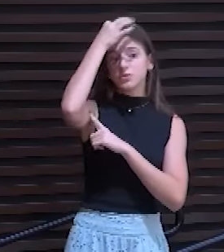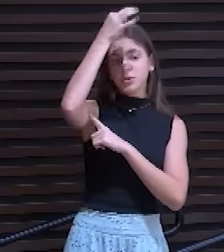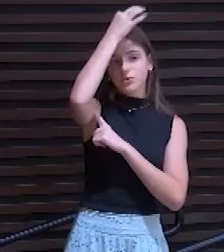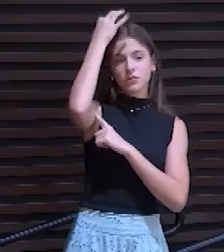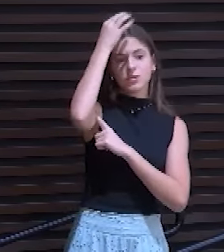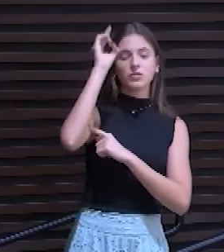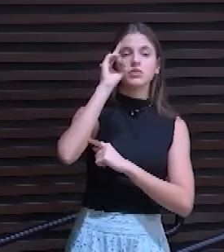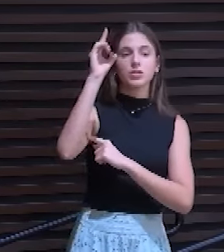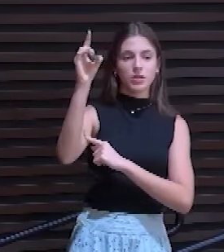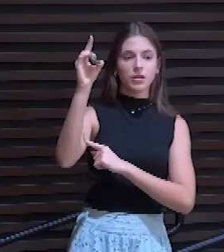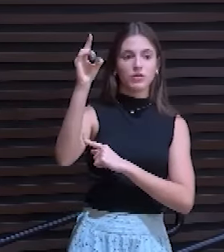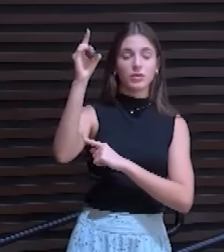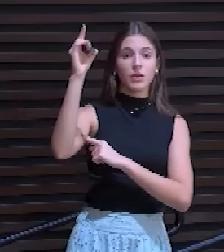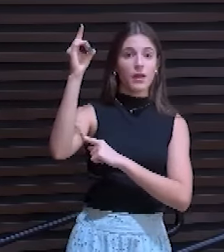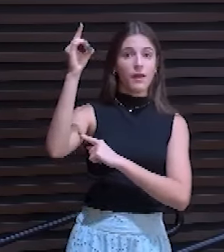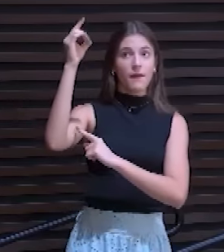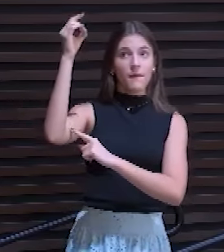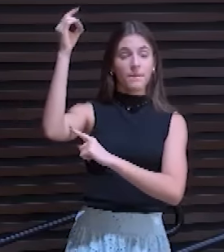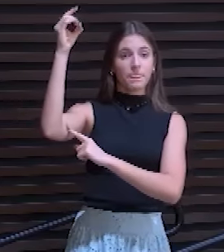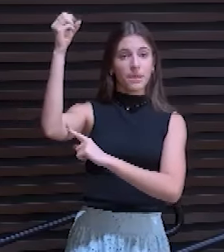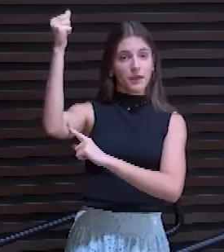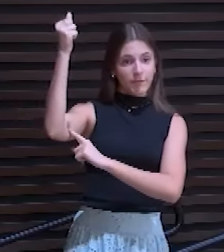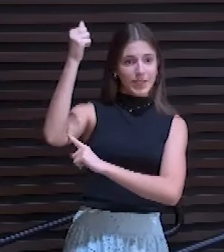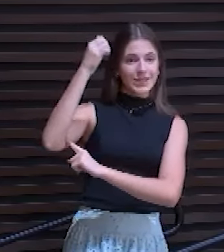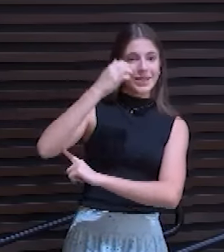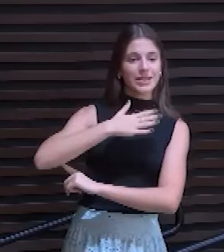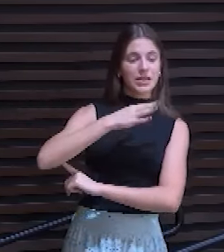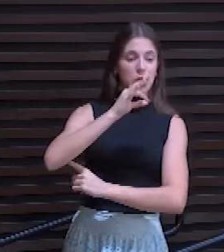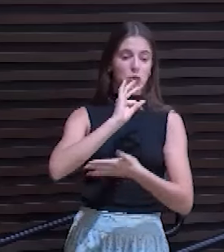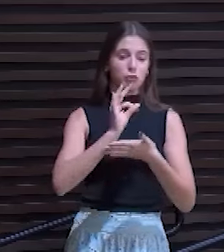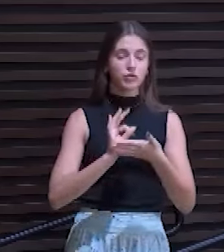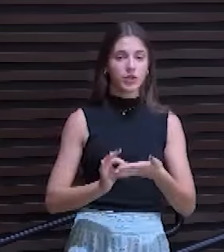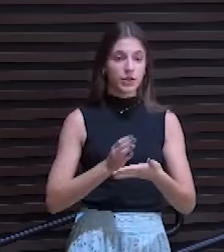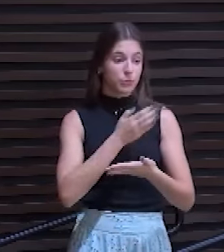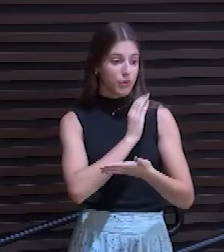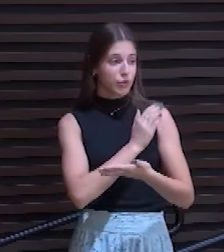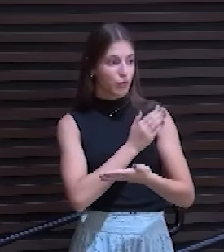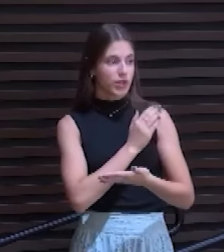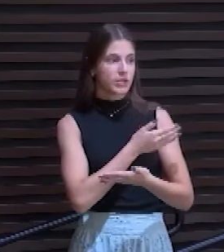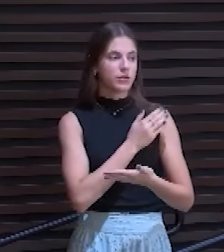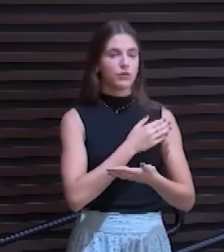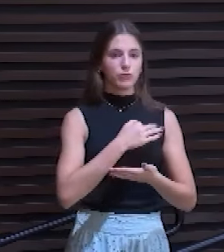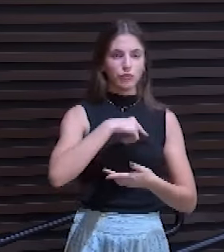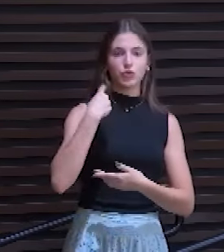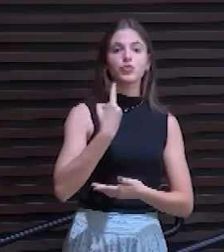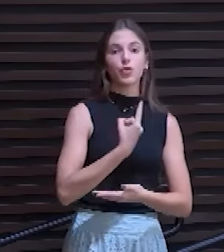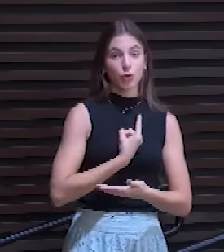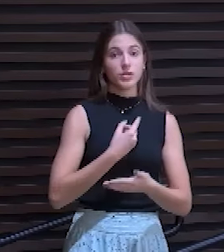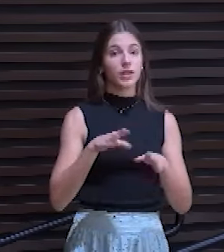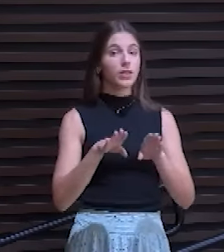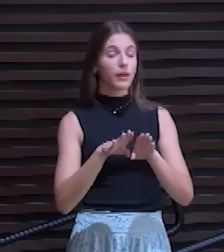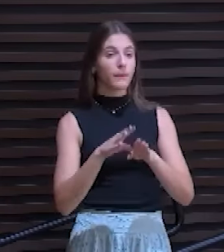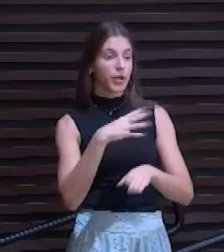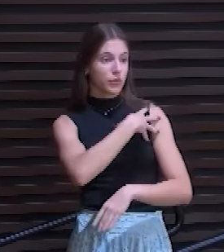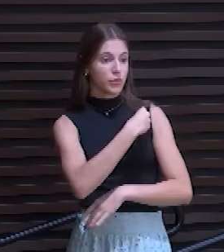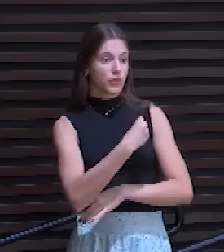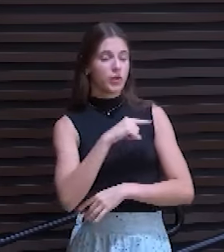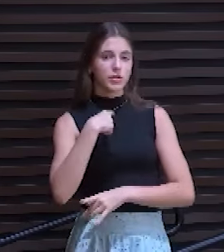de Deus vai trazer aquele texto para o coração dos nossos filhos e para os nossos corações também. E aí nós vamos ficar